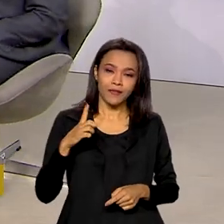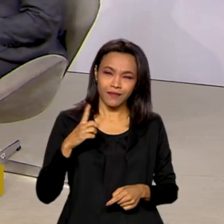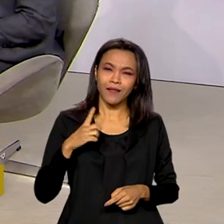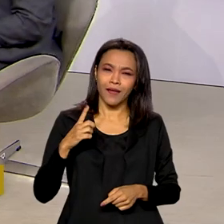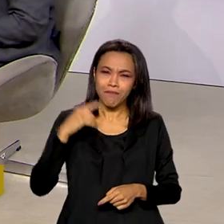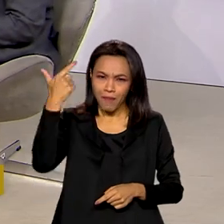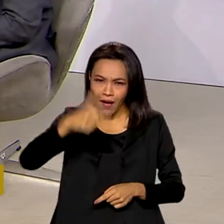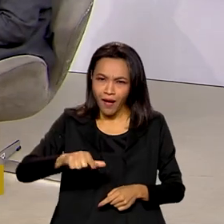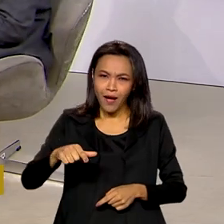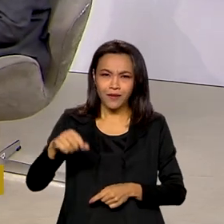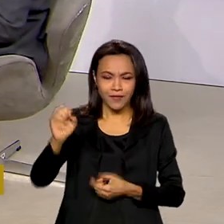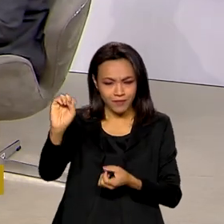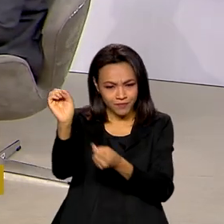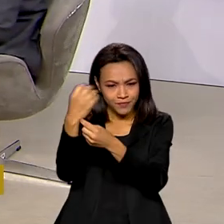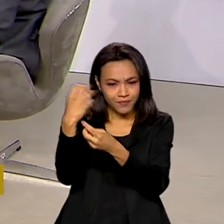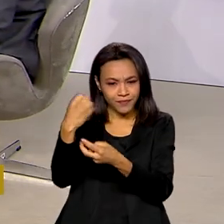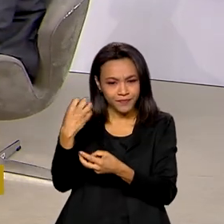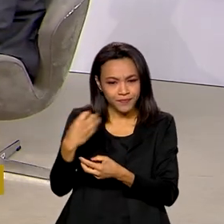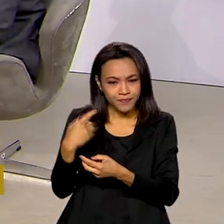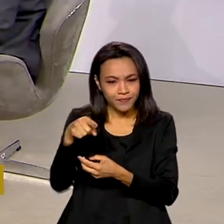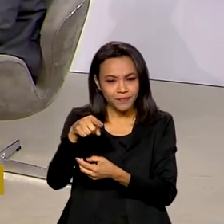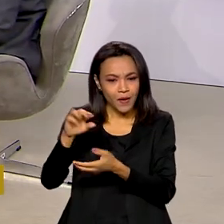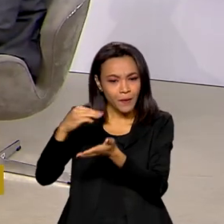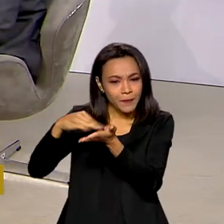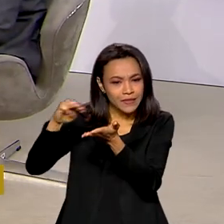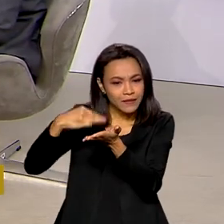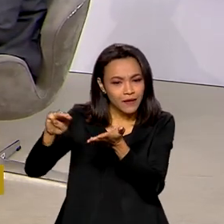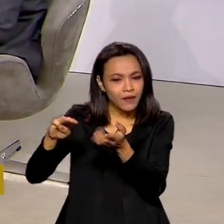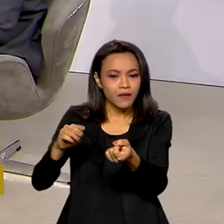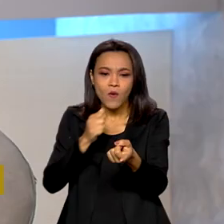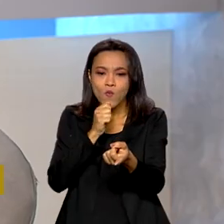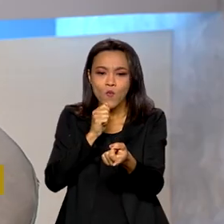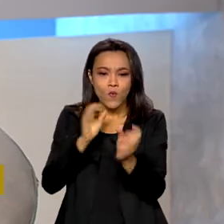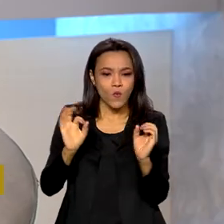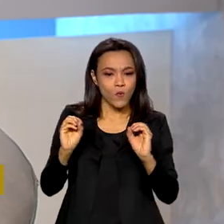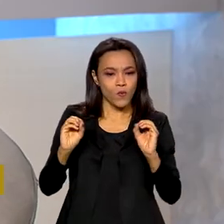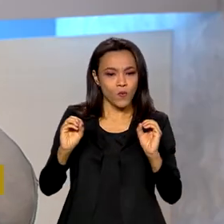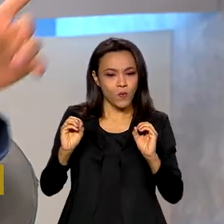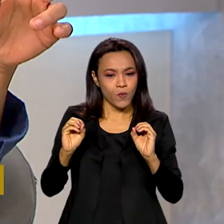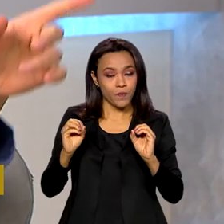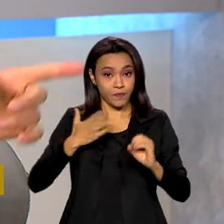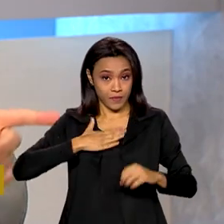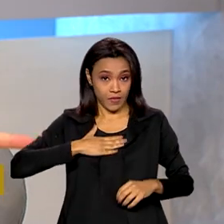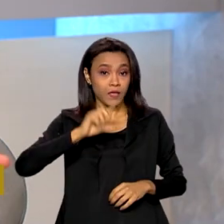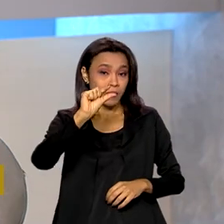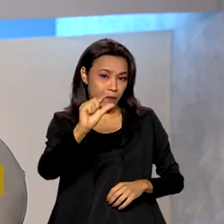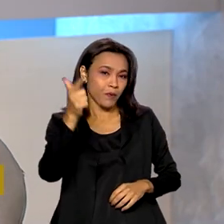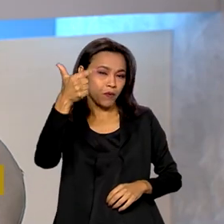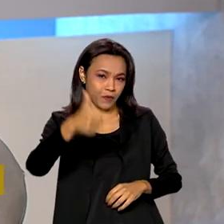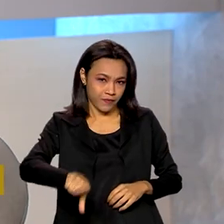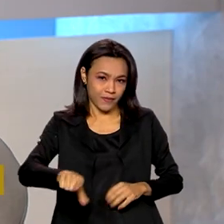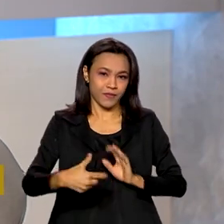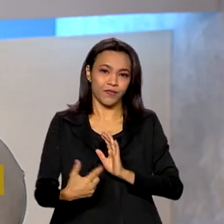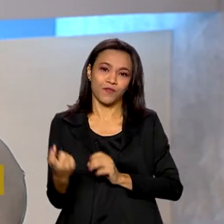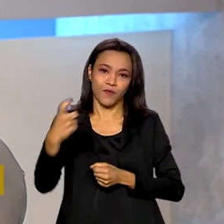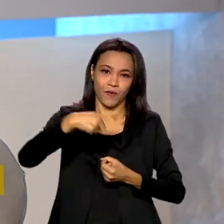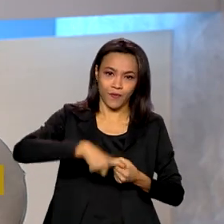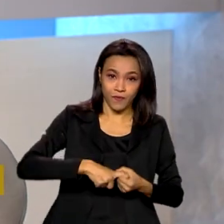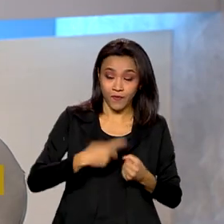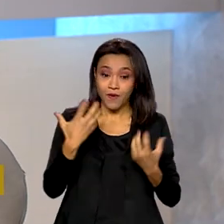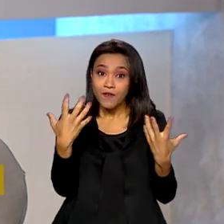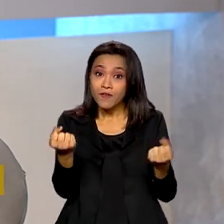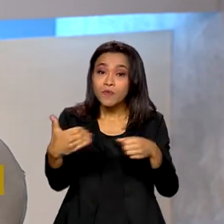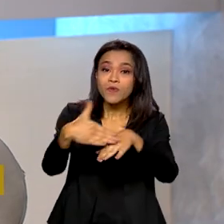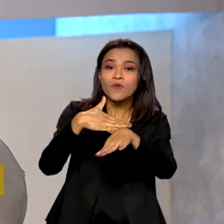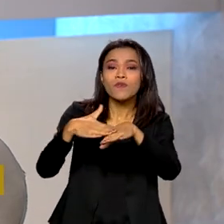chegando pra gente no nosso videowall. Não? Ainda não? Daqui a pouco a gente volta, então. Podemos conversar um pouquinho aqui